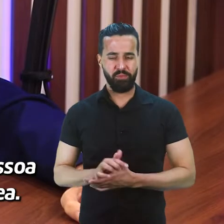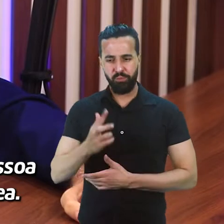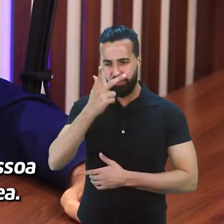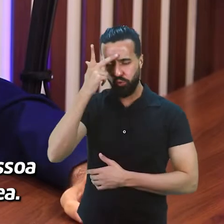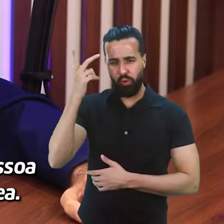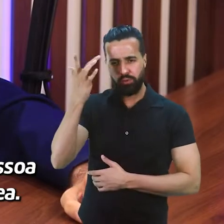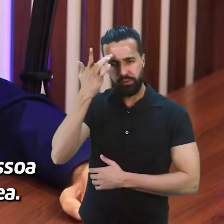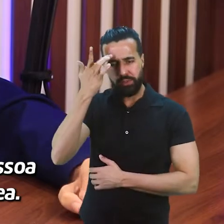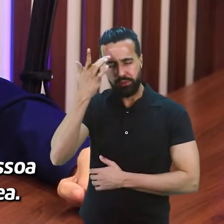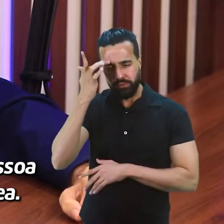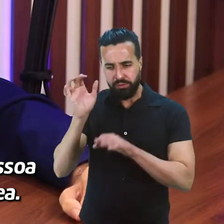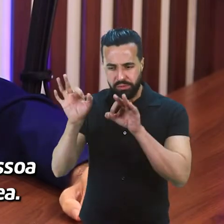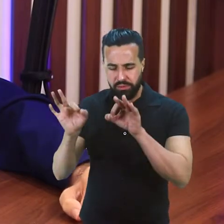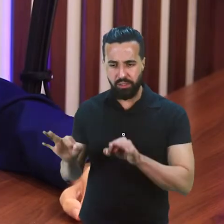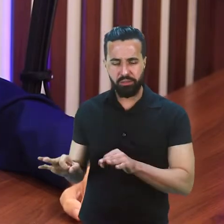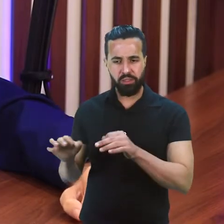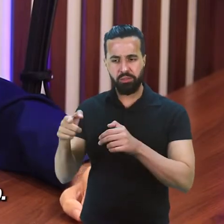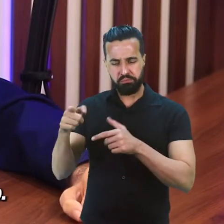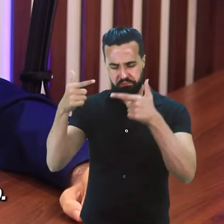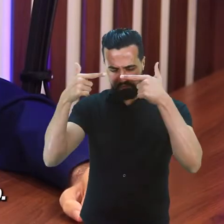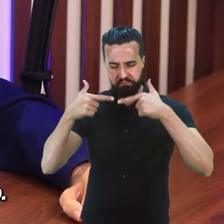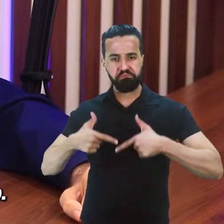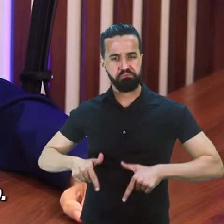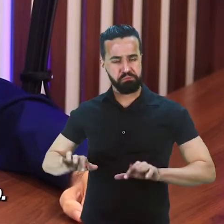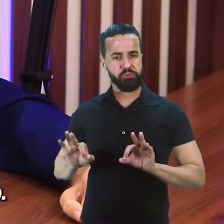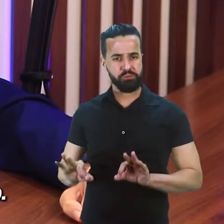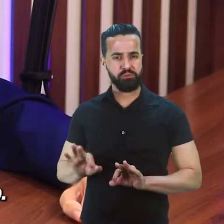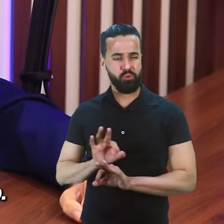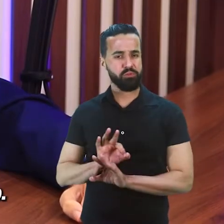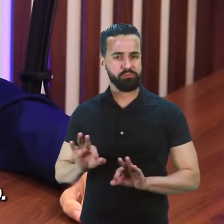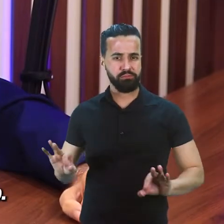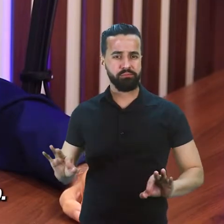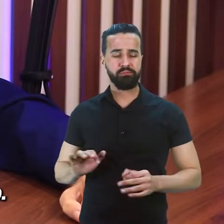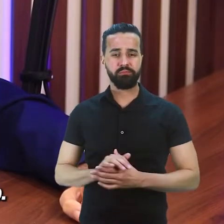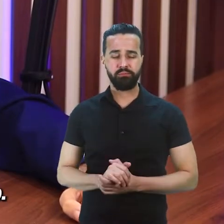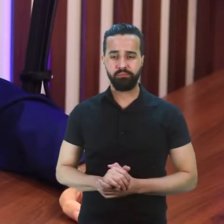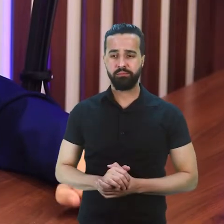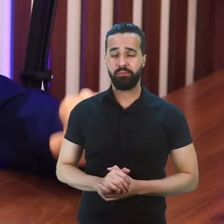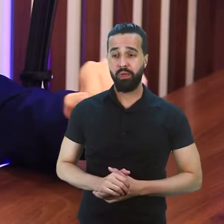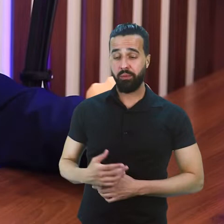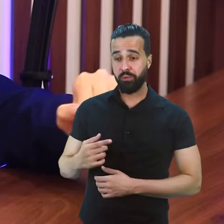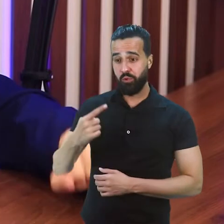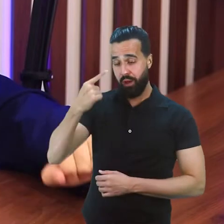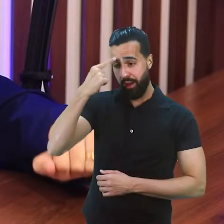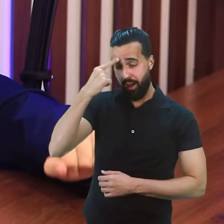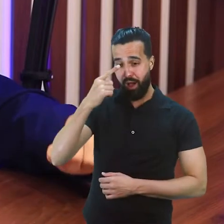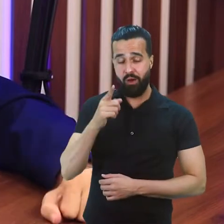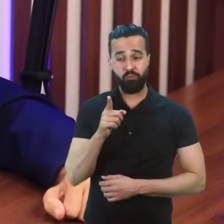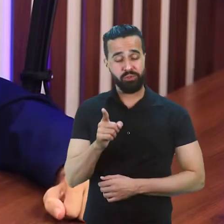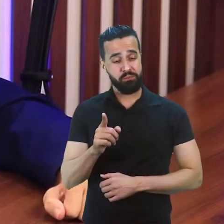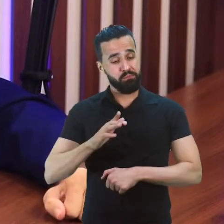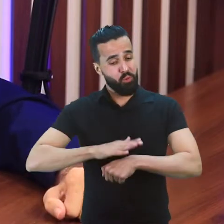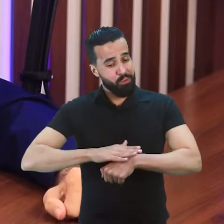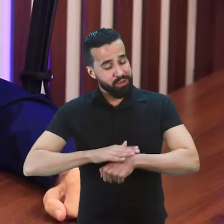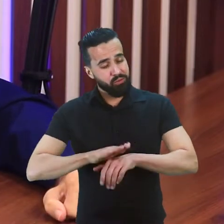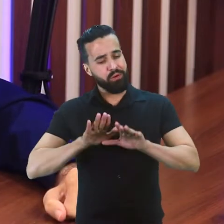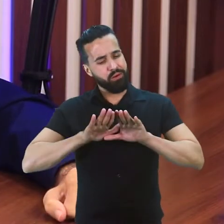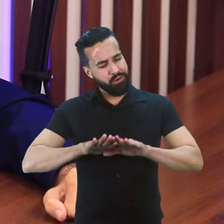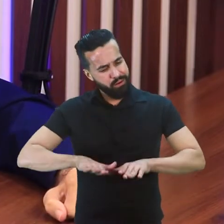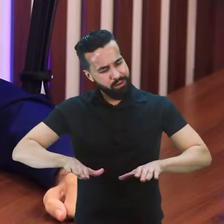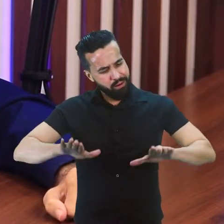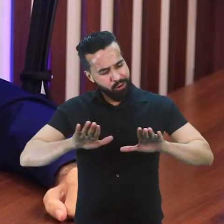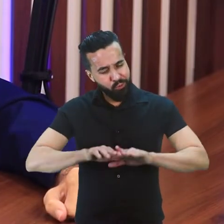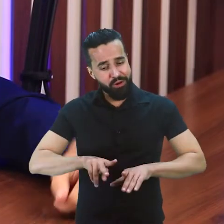muito honesta, uma pessoa muito idônea. E ele falou, não, Herbert, não é assim não. Você está num momento aí, calma, que as coisas vão